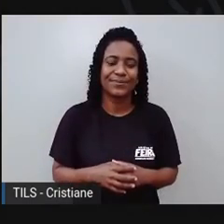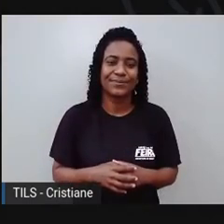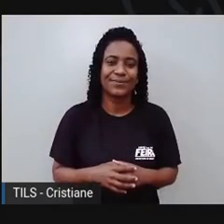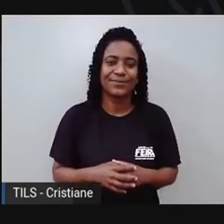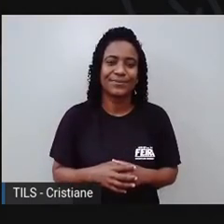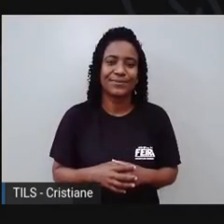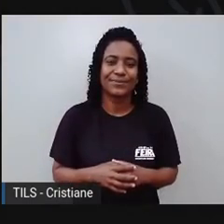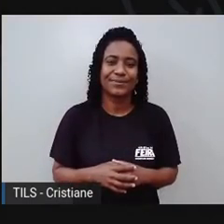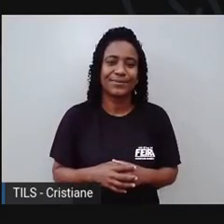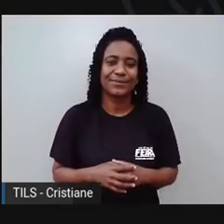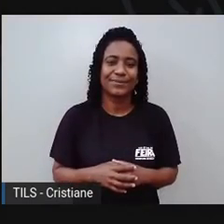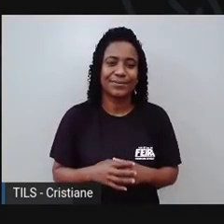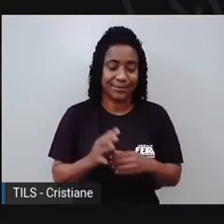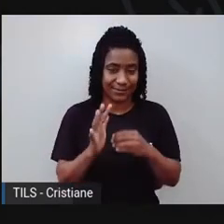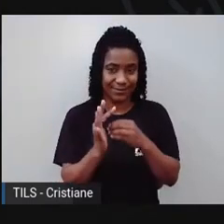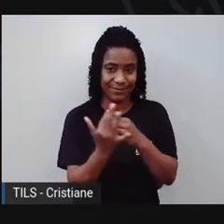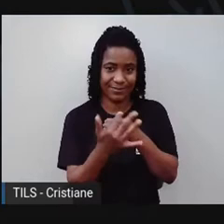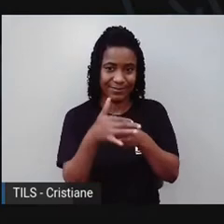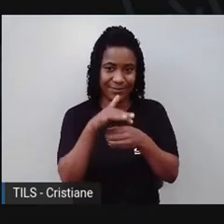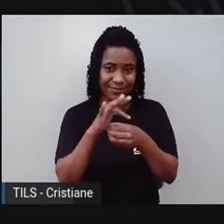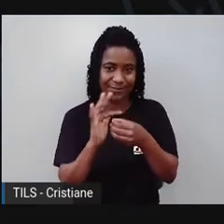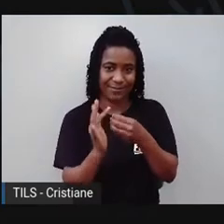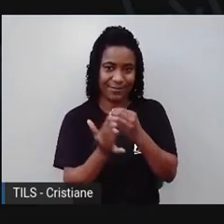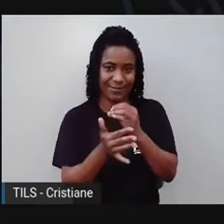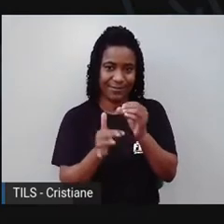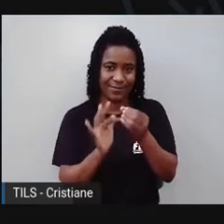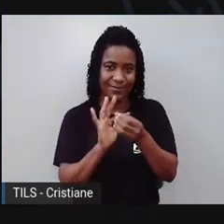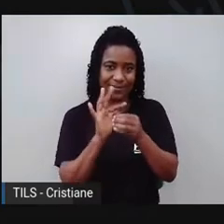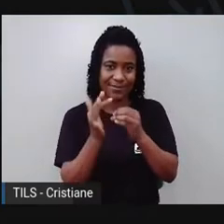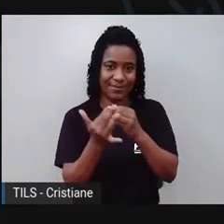Quando molho o dedinho. Vendo?